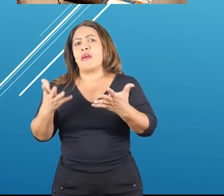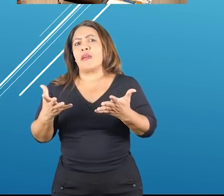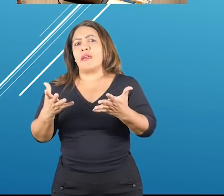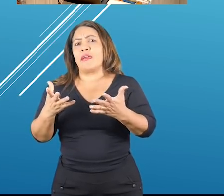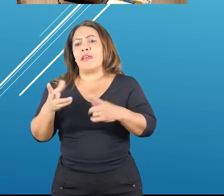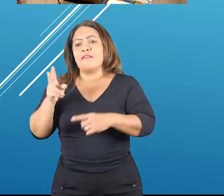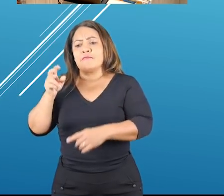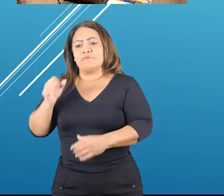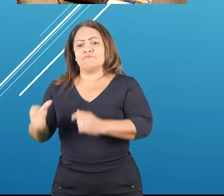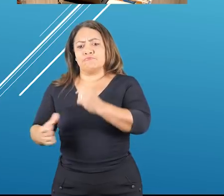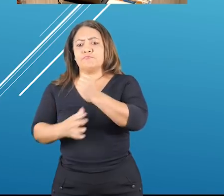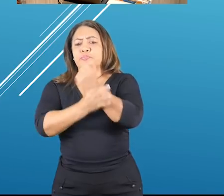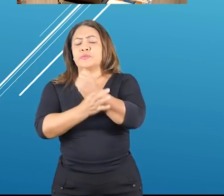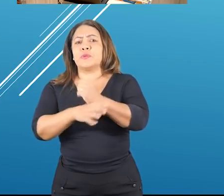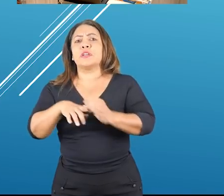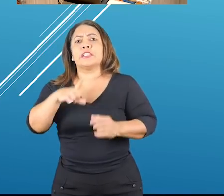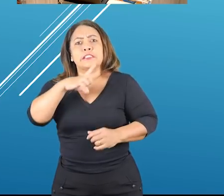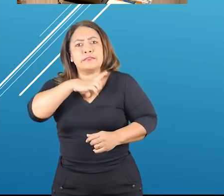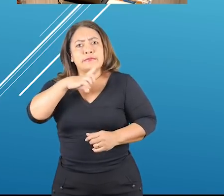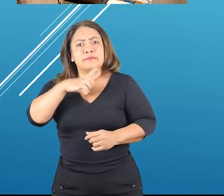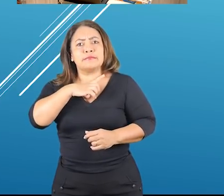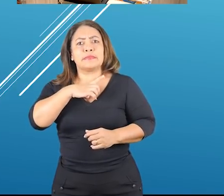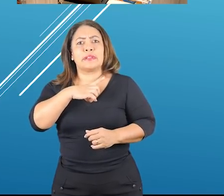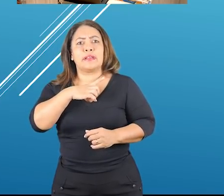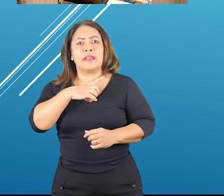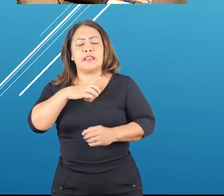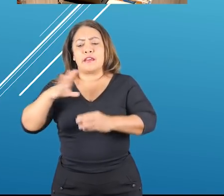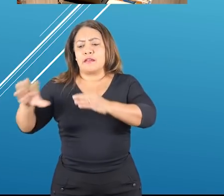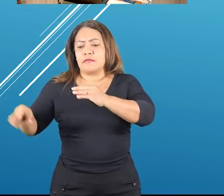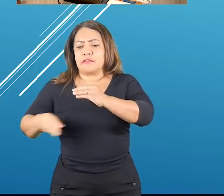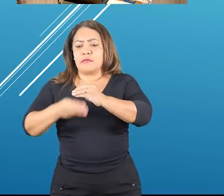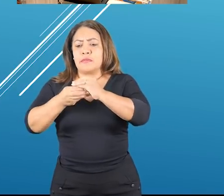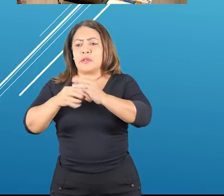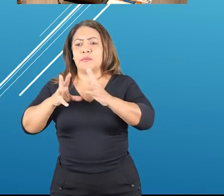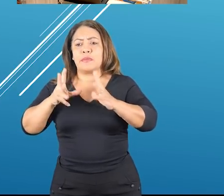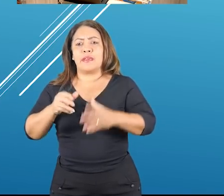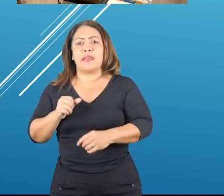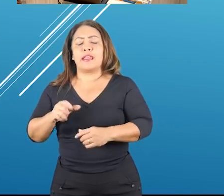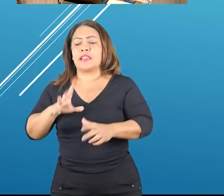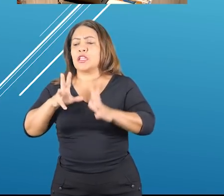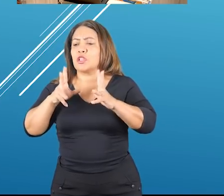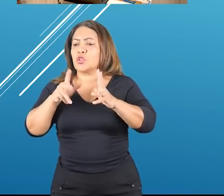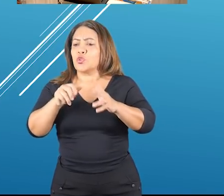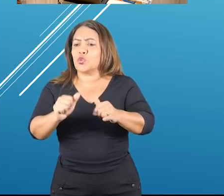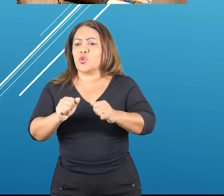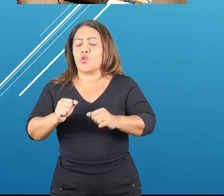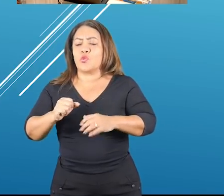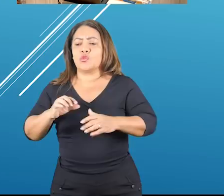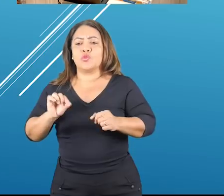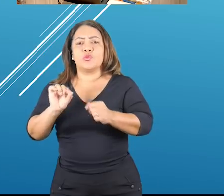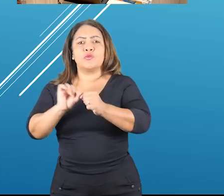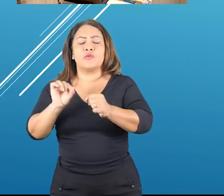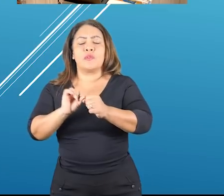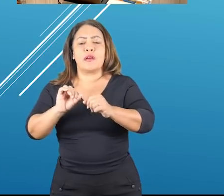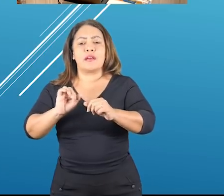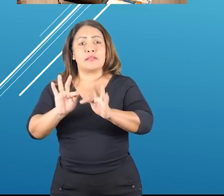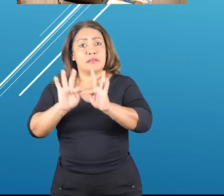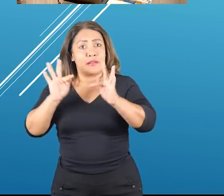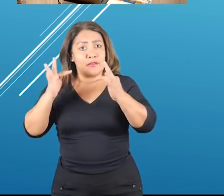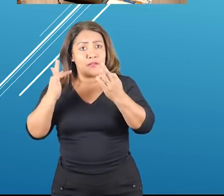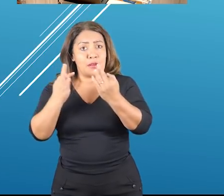que a educação infantil então complementa a ação da família e da comunidade e